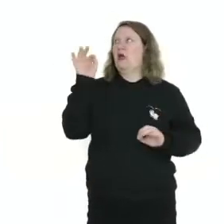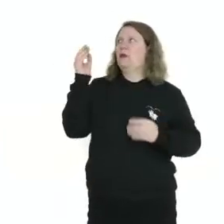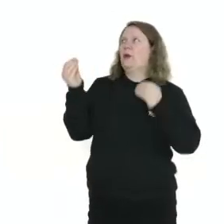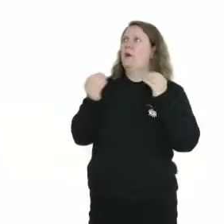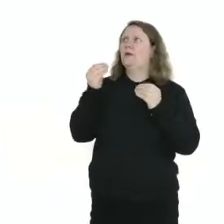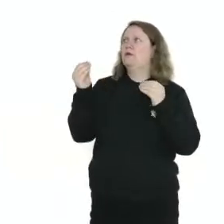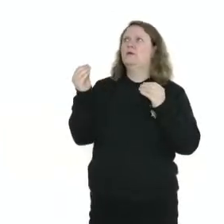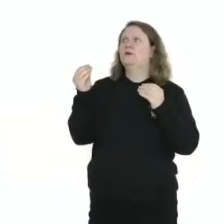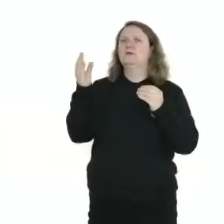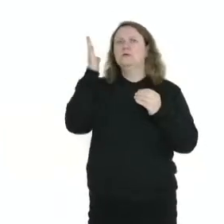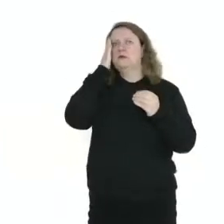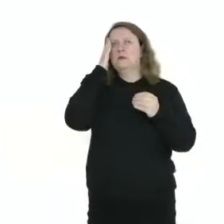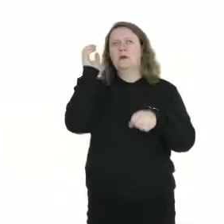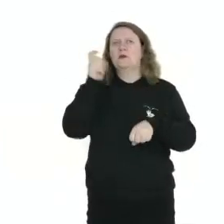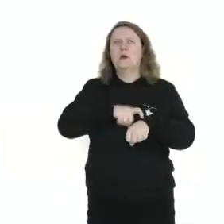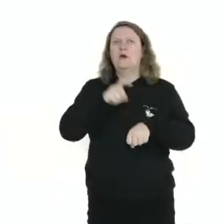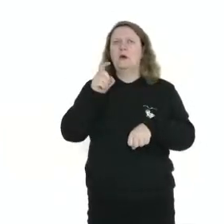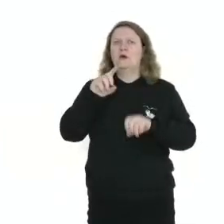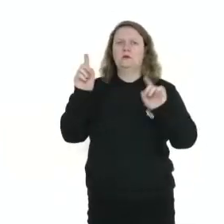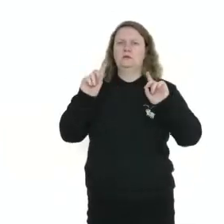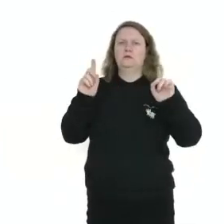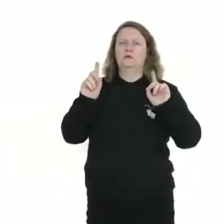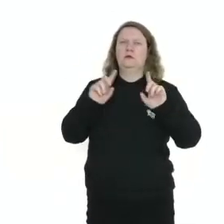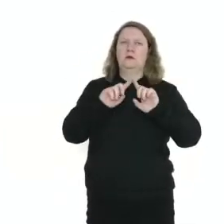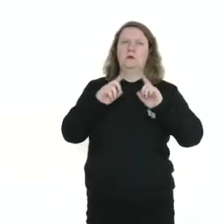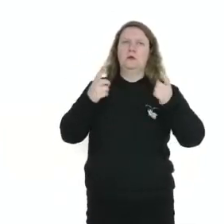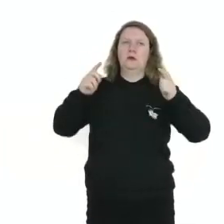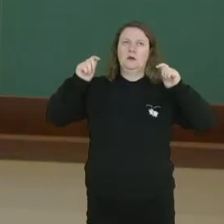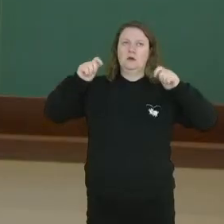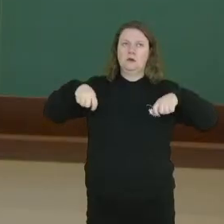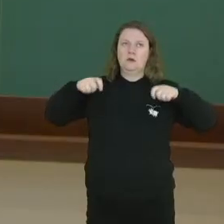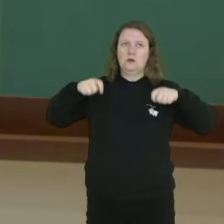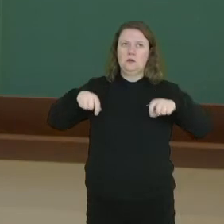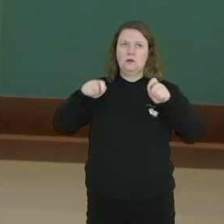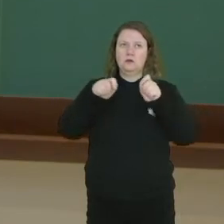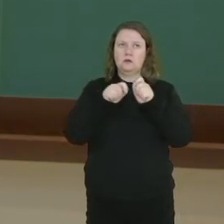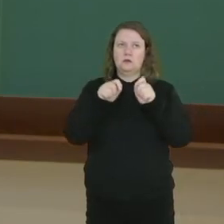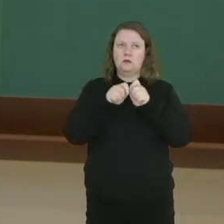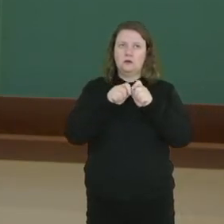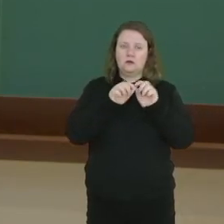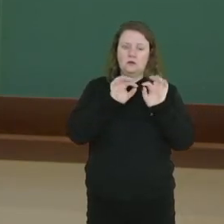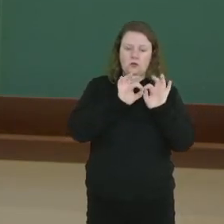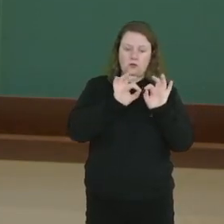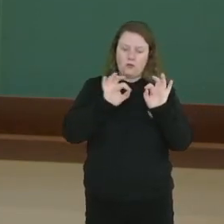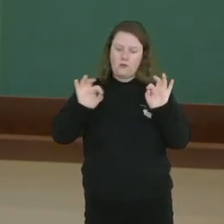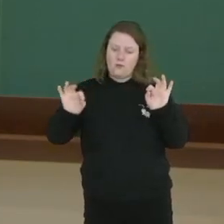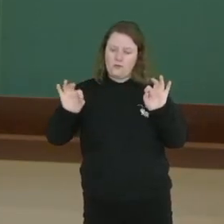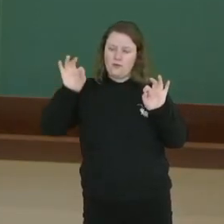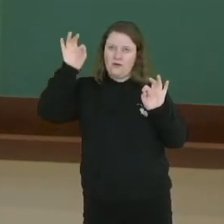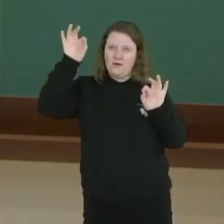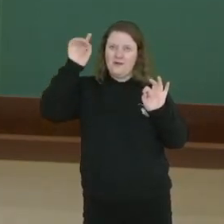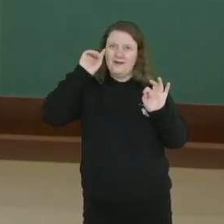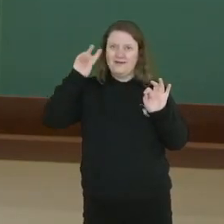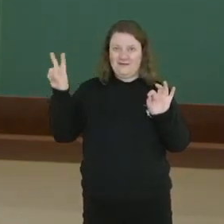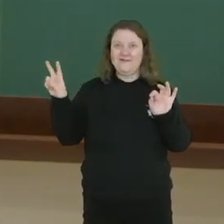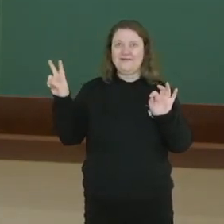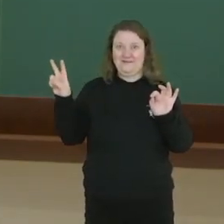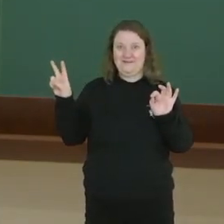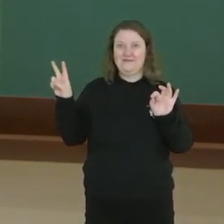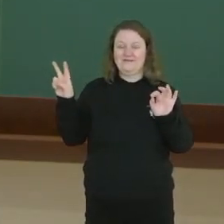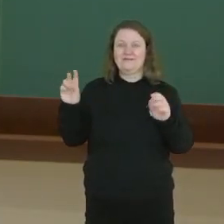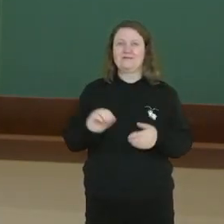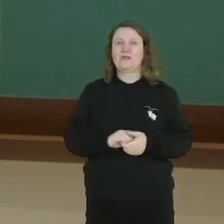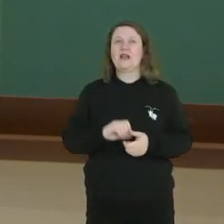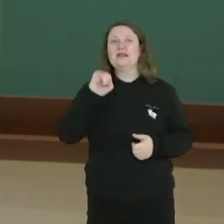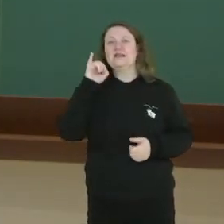rápido, ok? Mas eu posso sim fechar um triângulo retângulo aqui, ó.